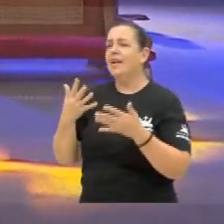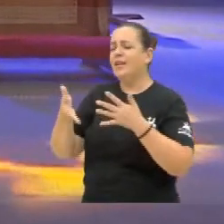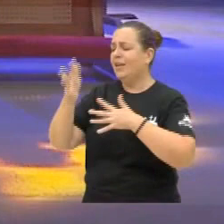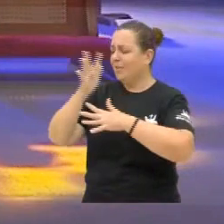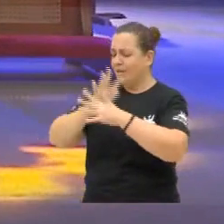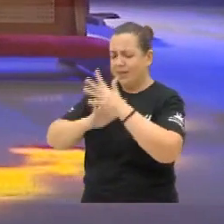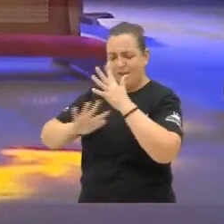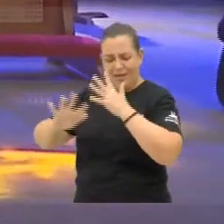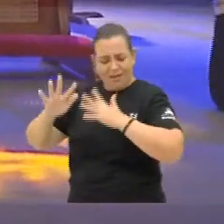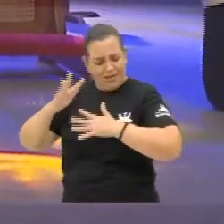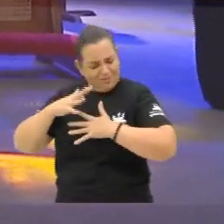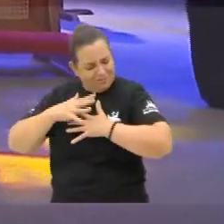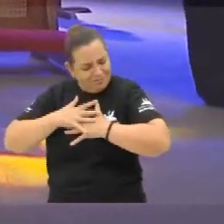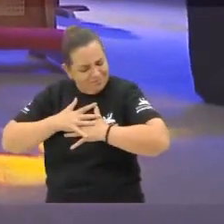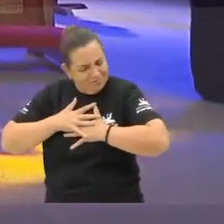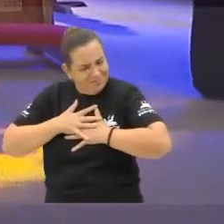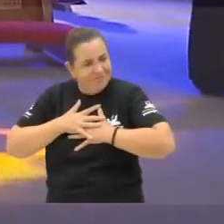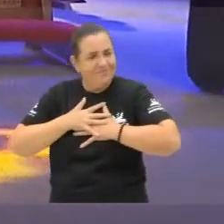falar em mim,